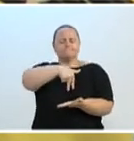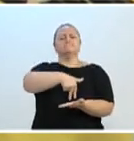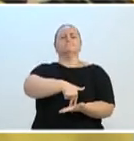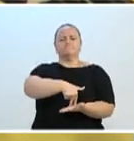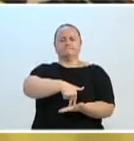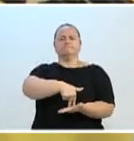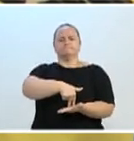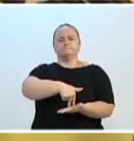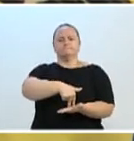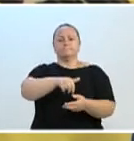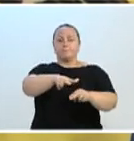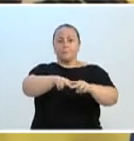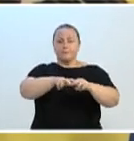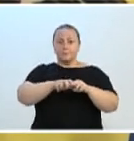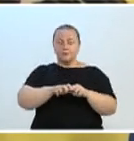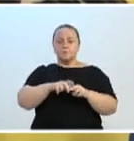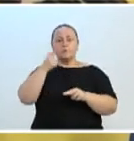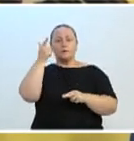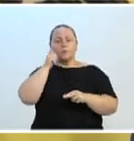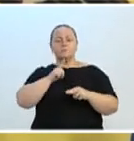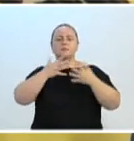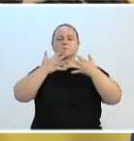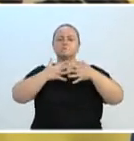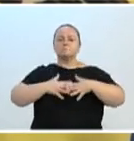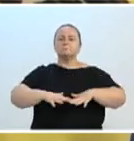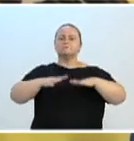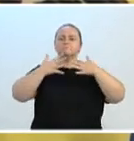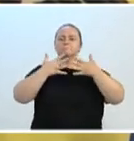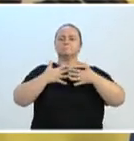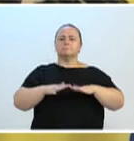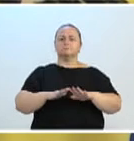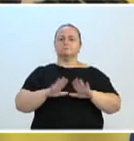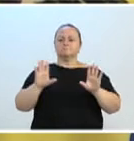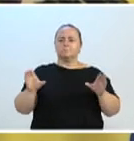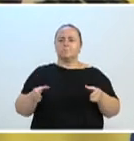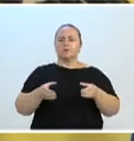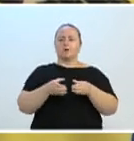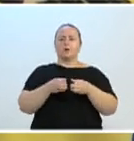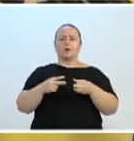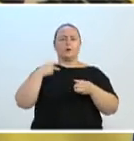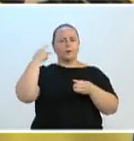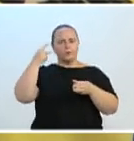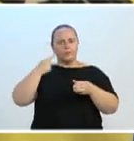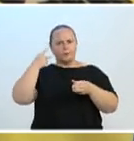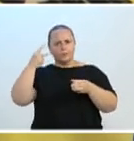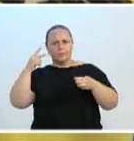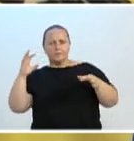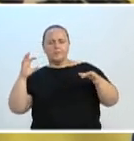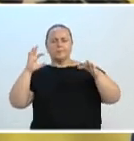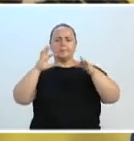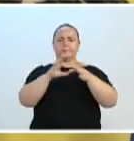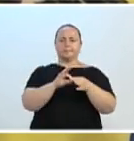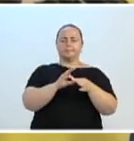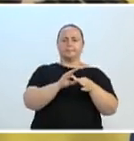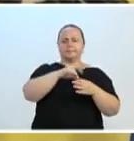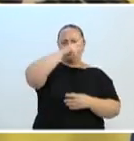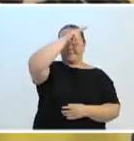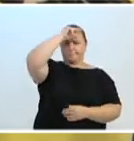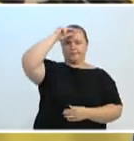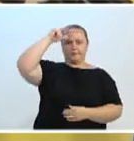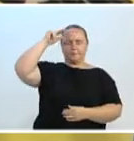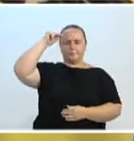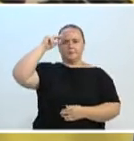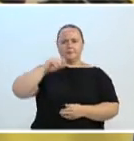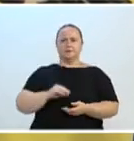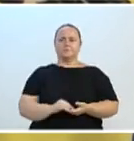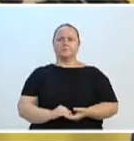isso buscaremos harmonia na casa entre os vereadores e o do legislativo e o executivo.